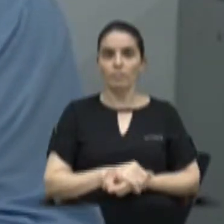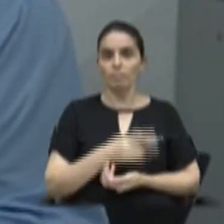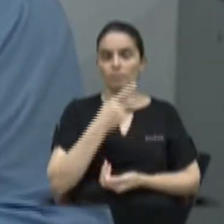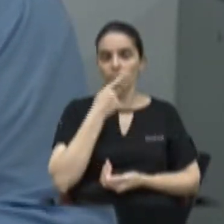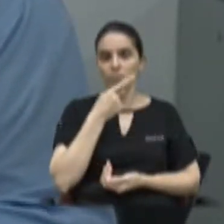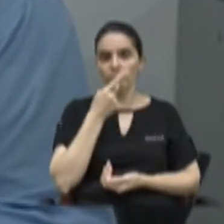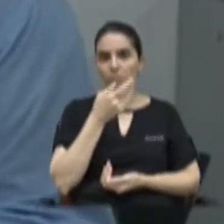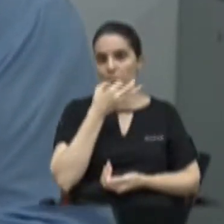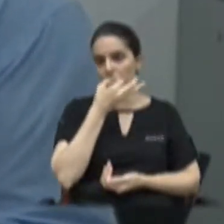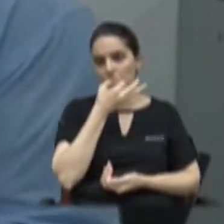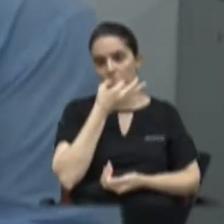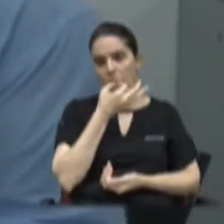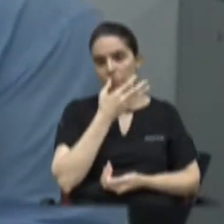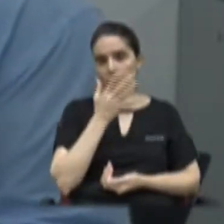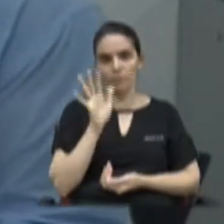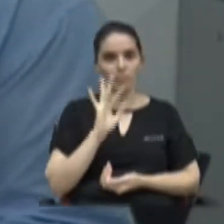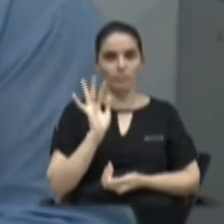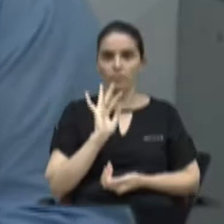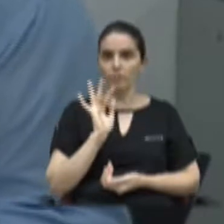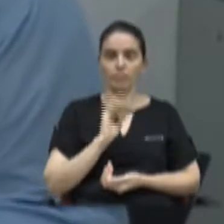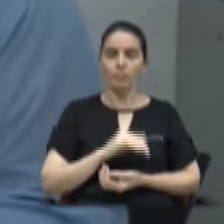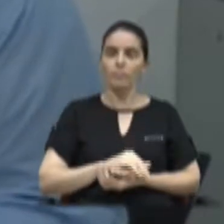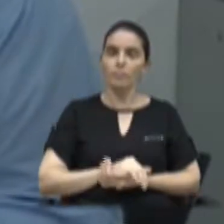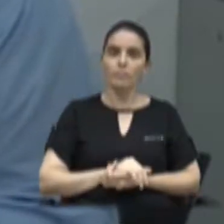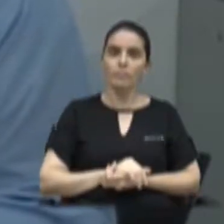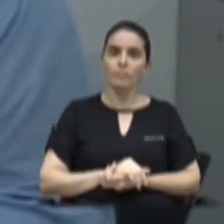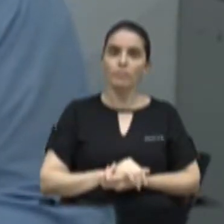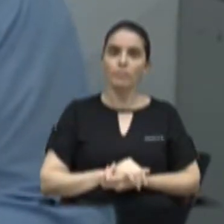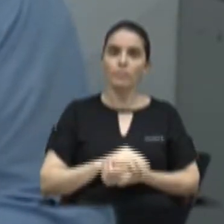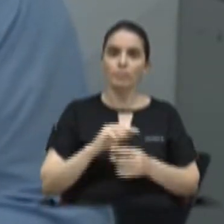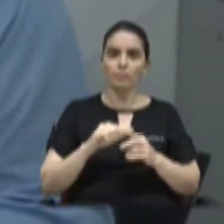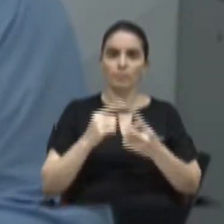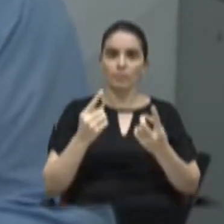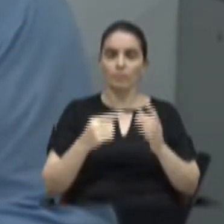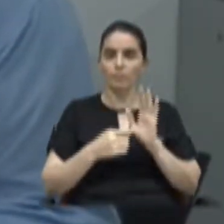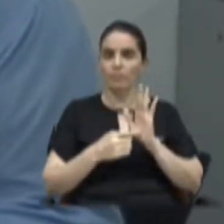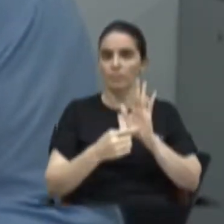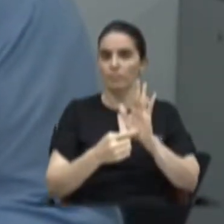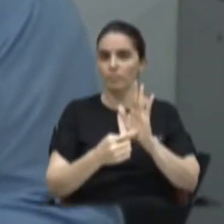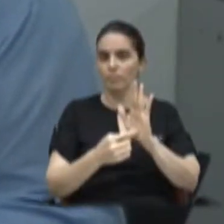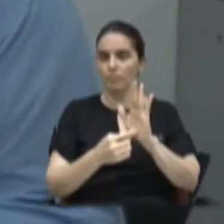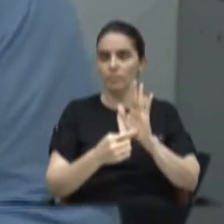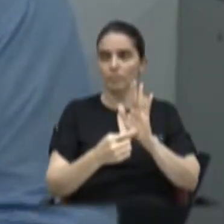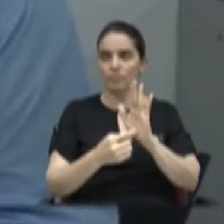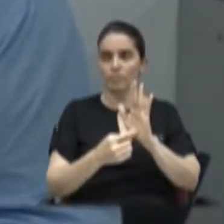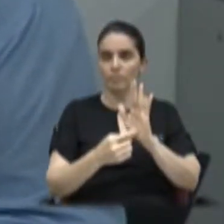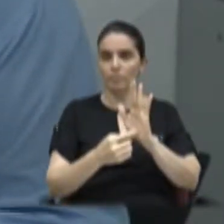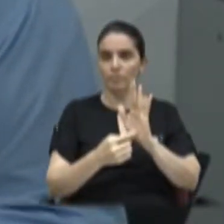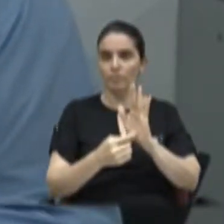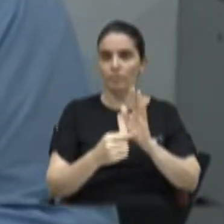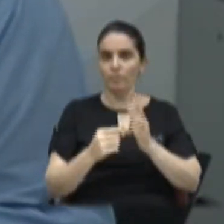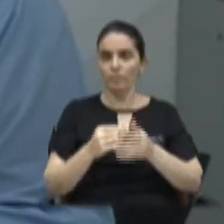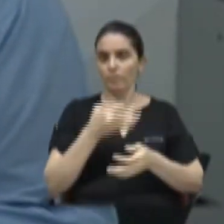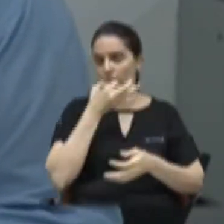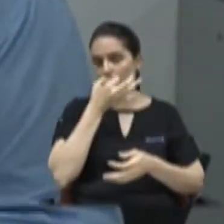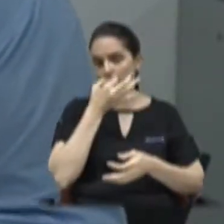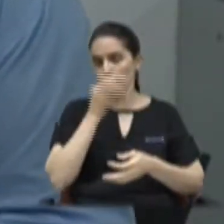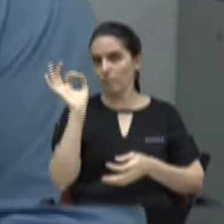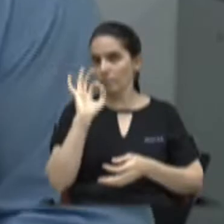é opinativo, não é? A decisão dele é opinativa, mas o que ele traz aqui acaba não sendo nem opinativo, porque